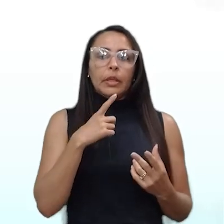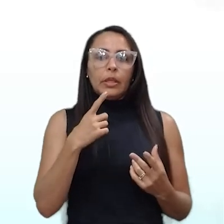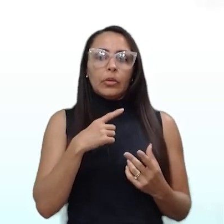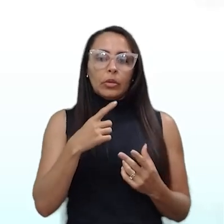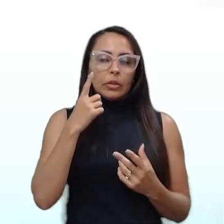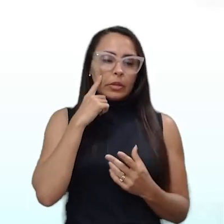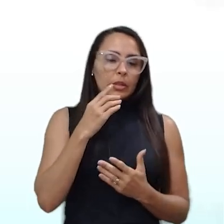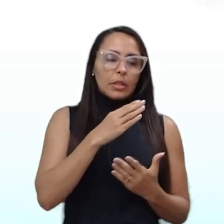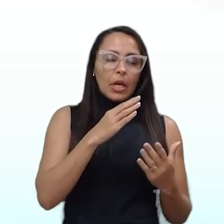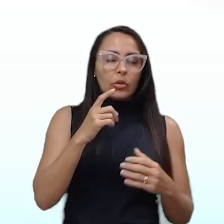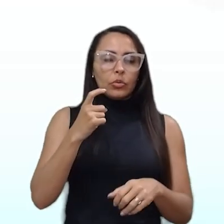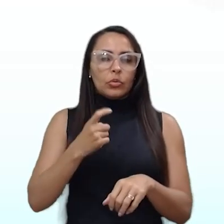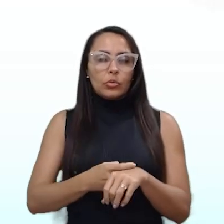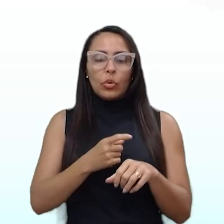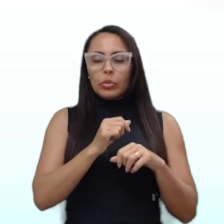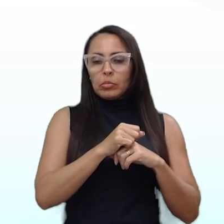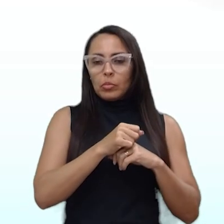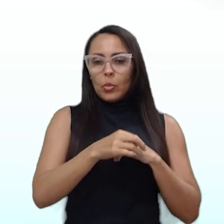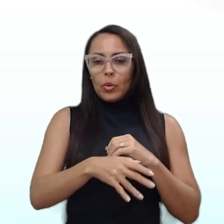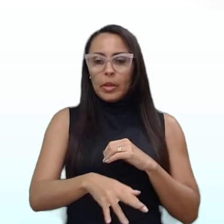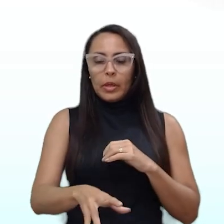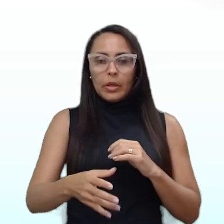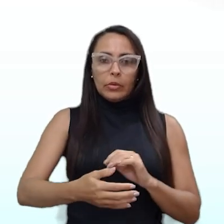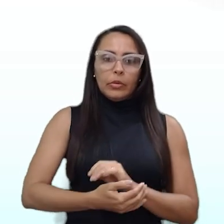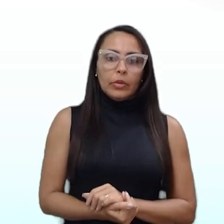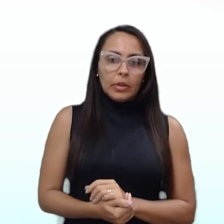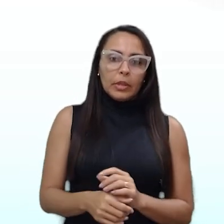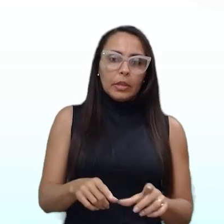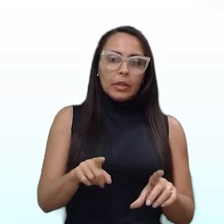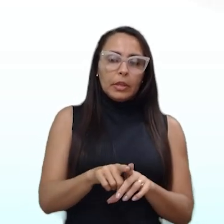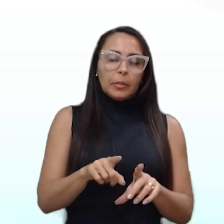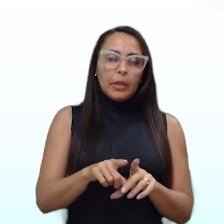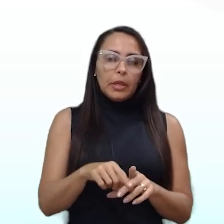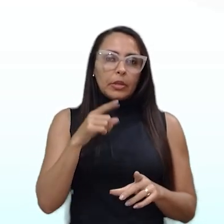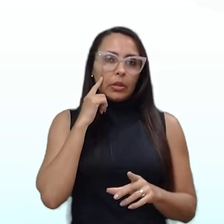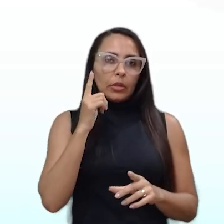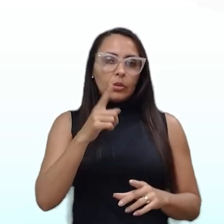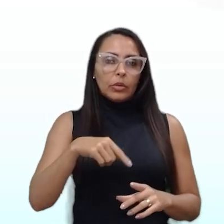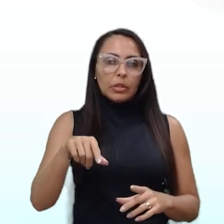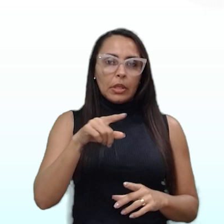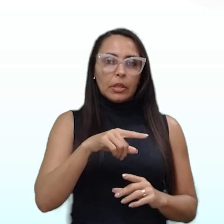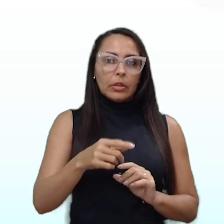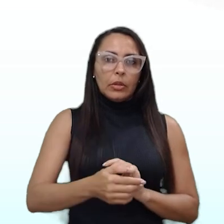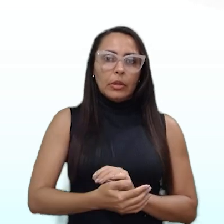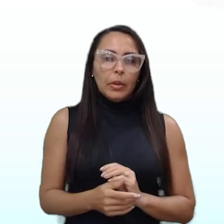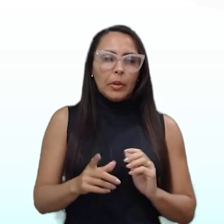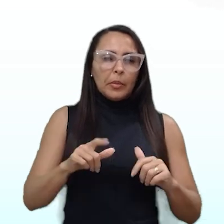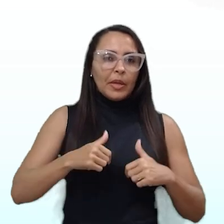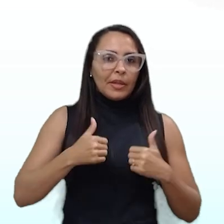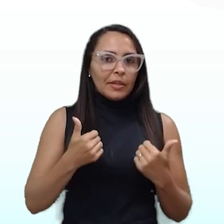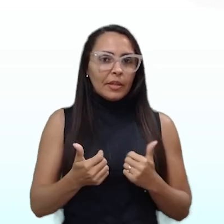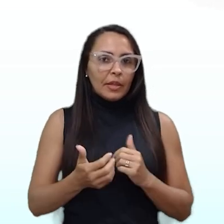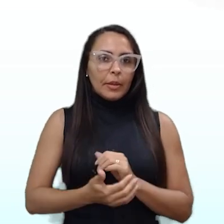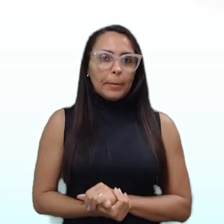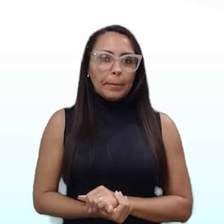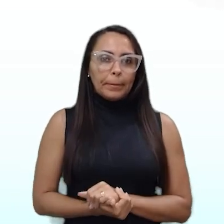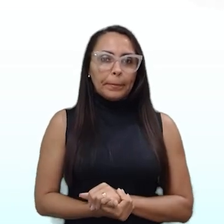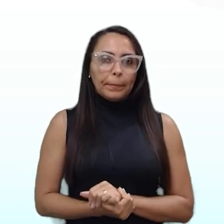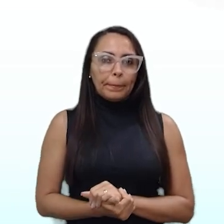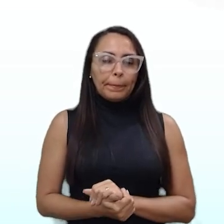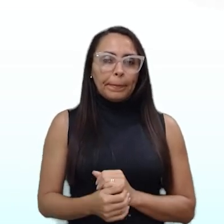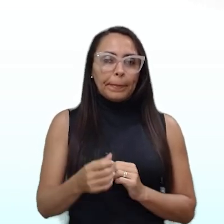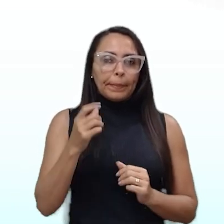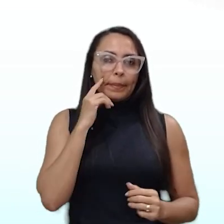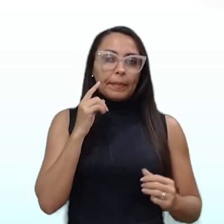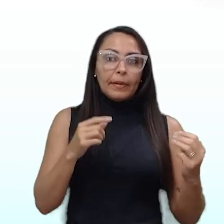saio do estado sólido para o líquido e o calor latente quando eu saio do estado líquido para o estado gasoso. Belezinha? Então, das três